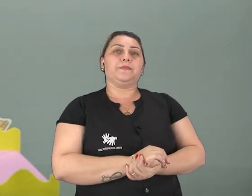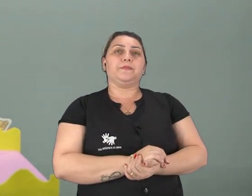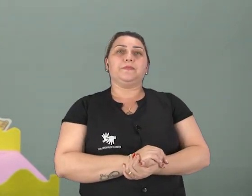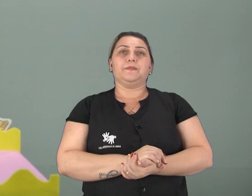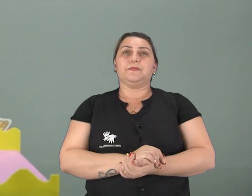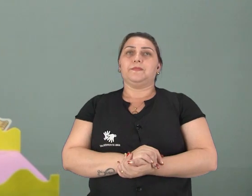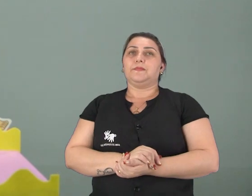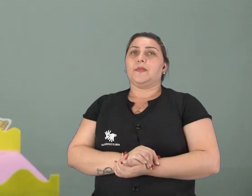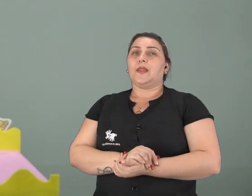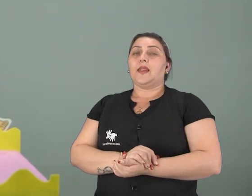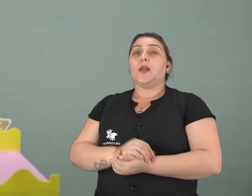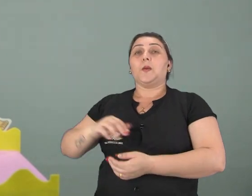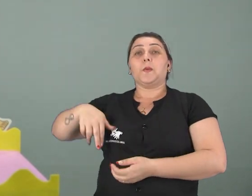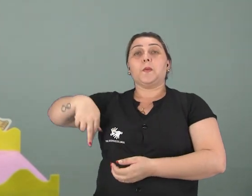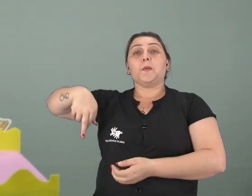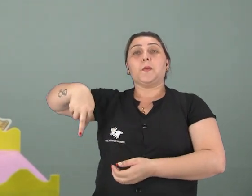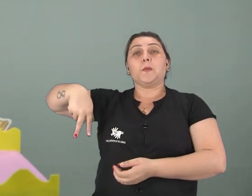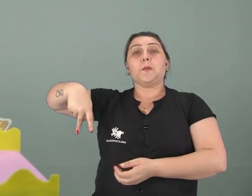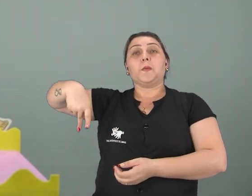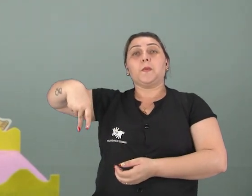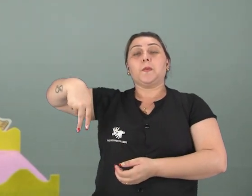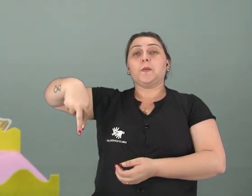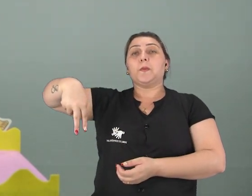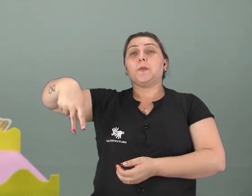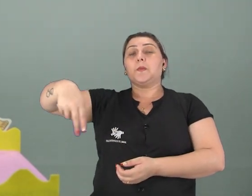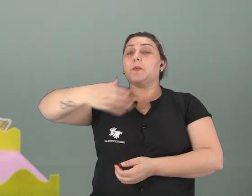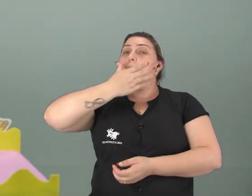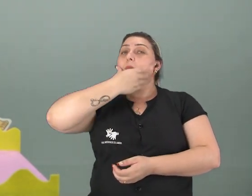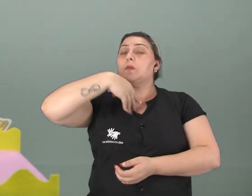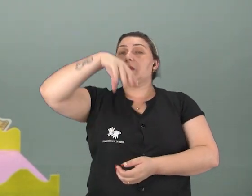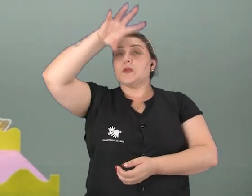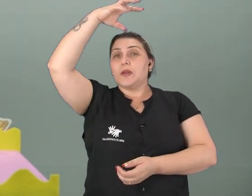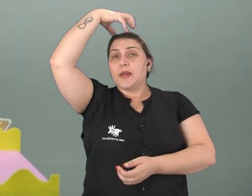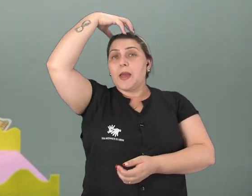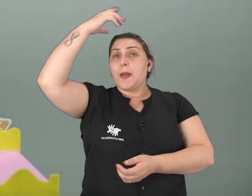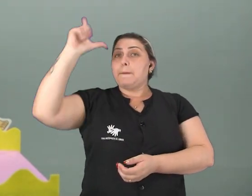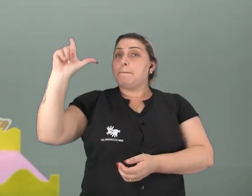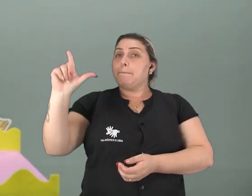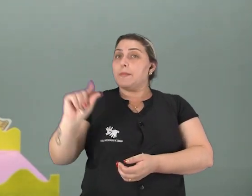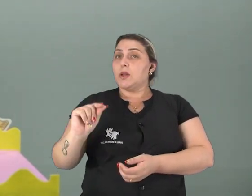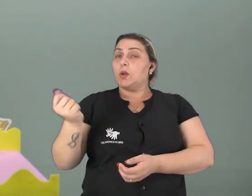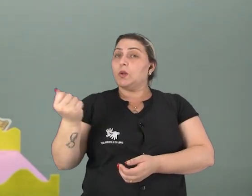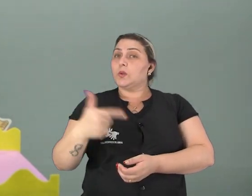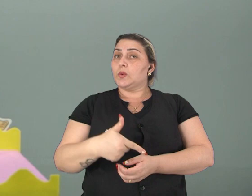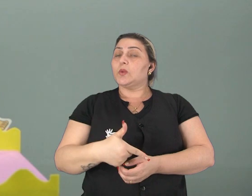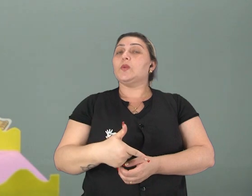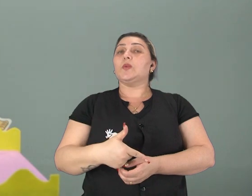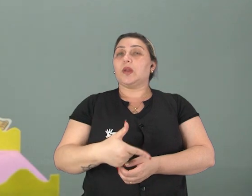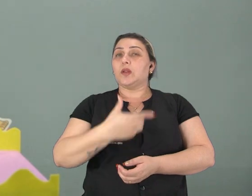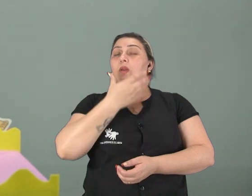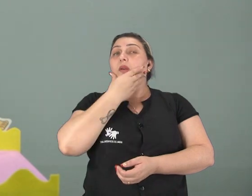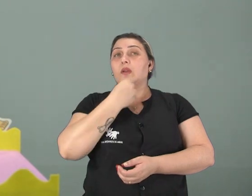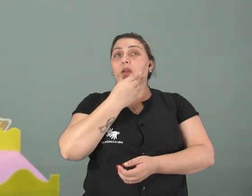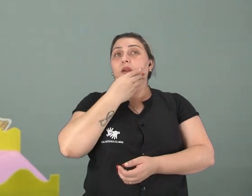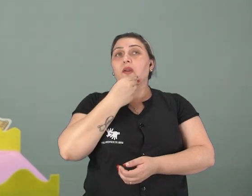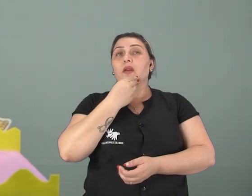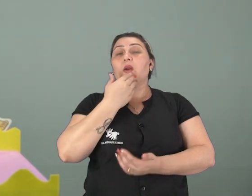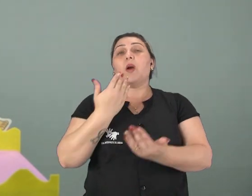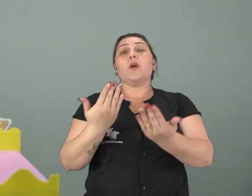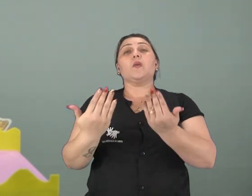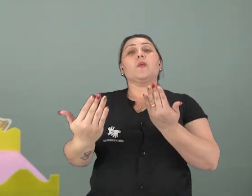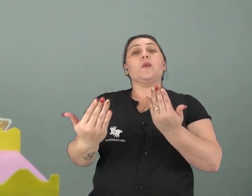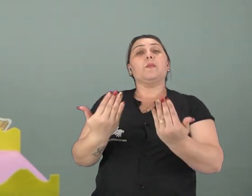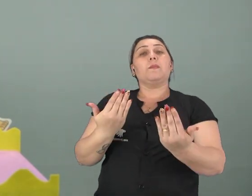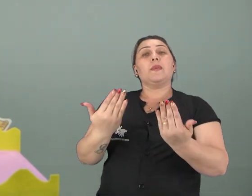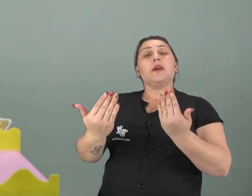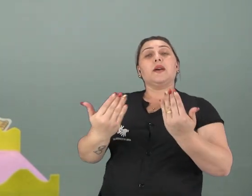que as medidas que o rei deu eram bem menores que a dele. Afinal,